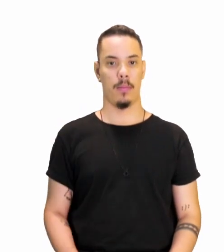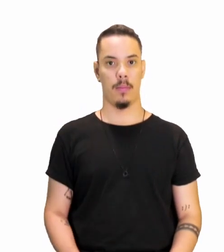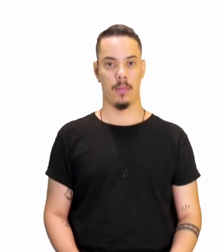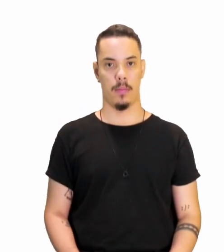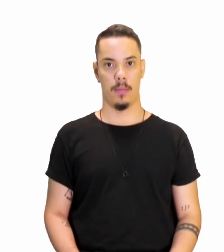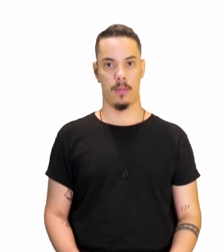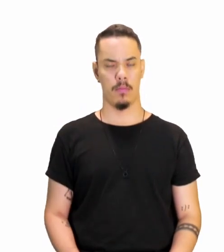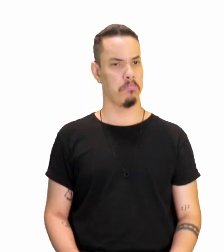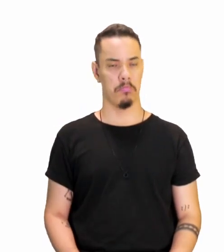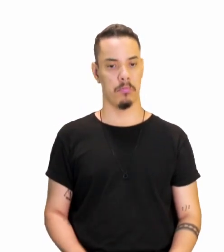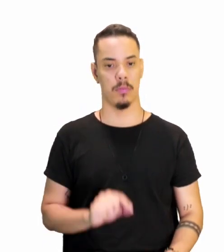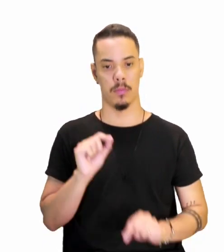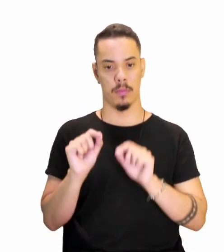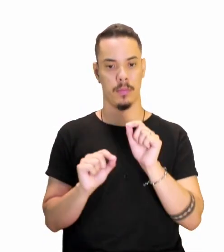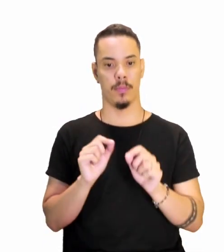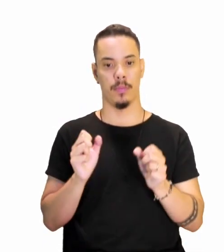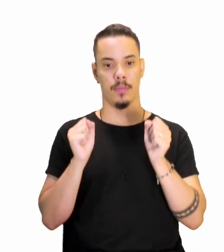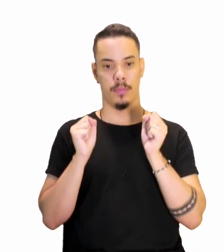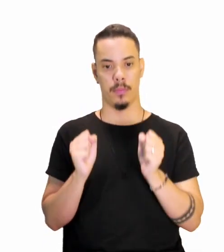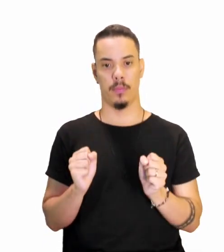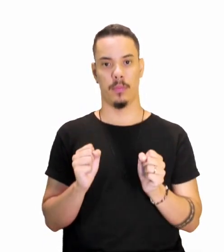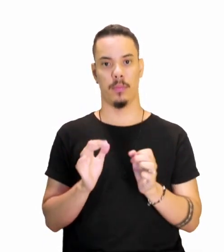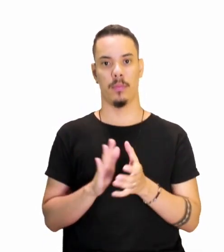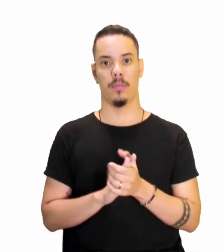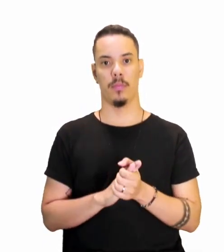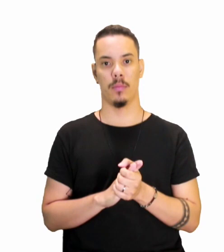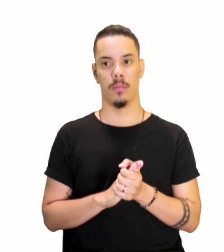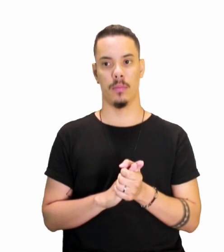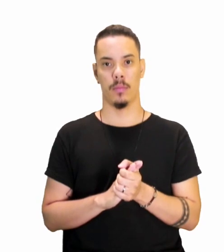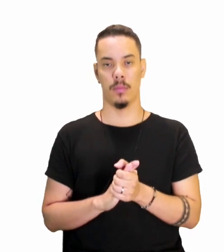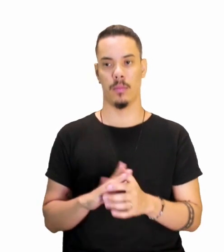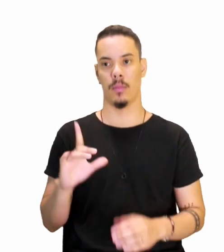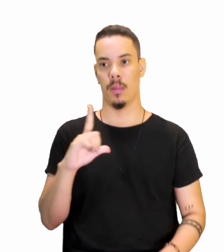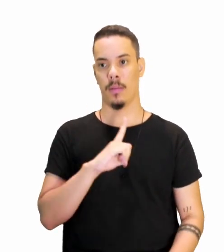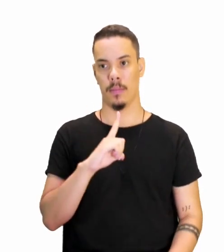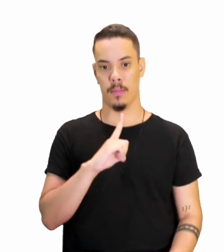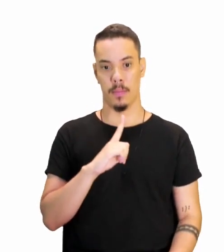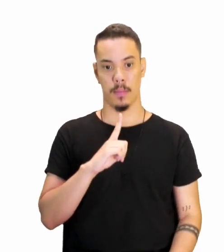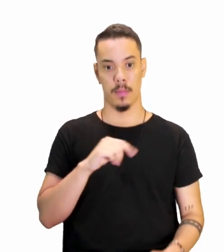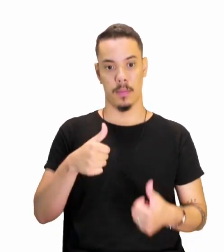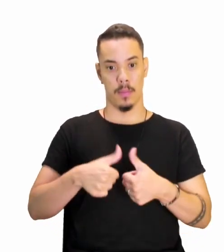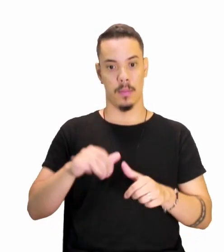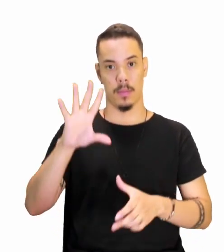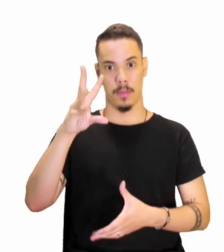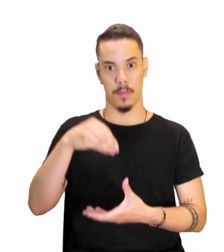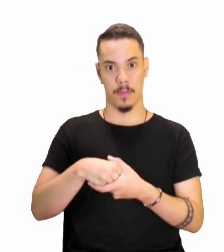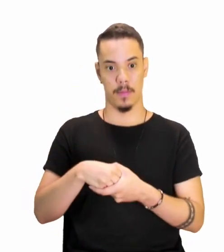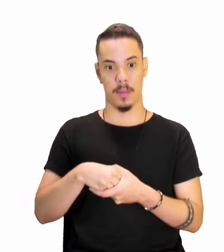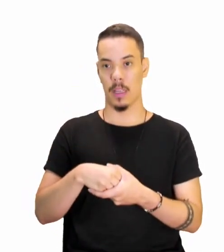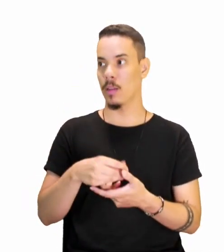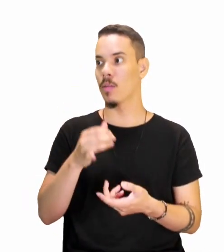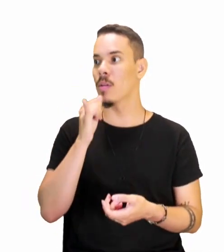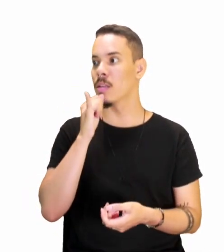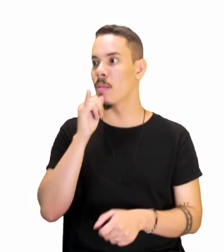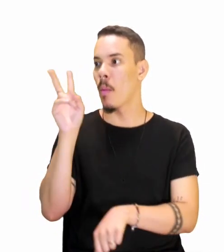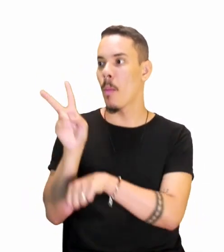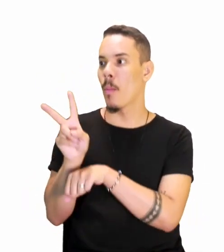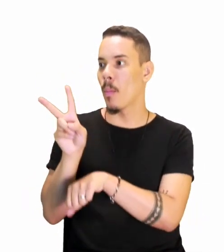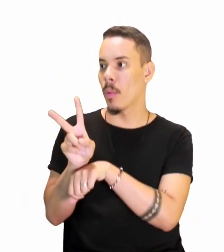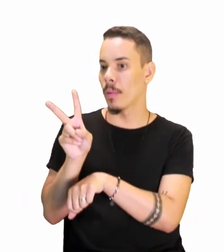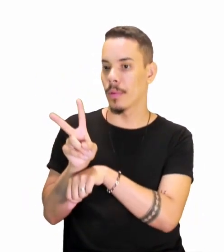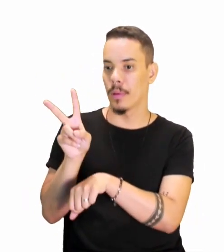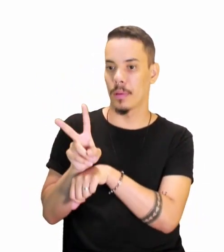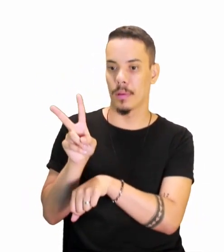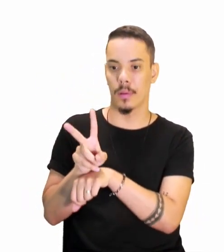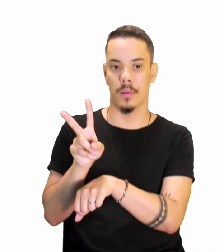O guarda, ele pode ser o quê? Aquele que fica na portaria, tá certo? O